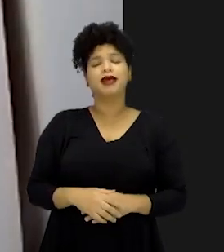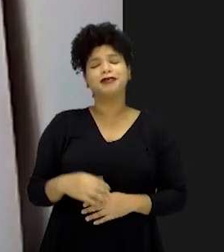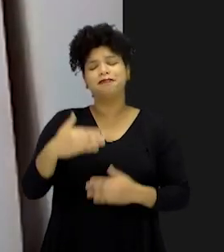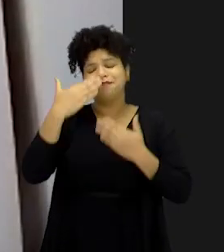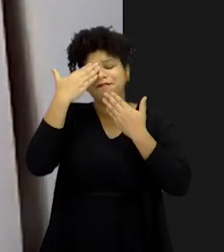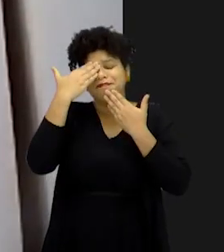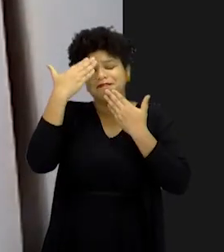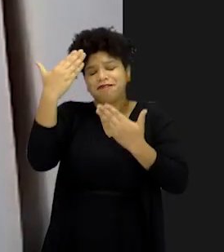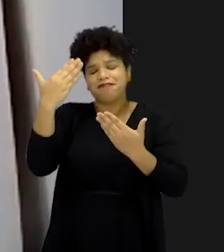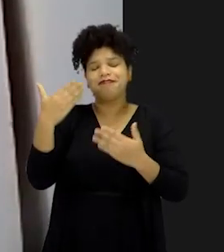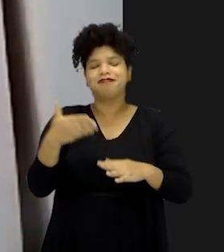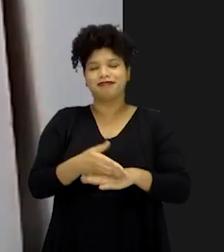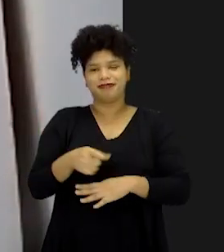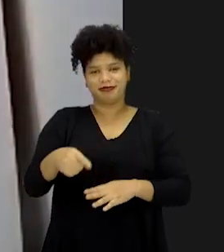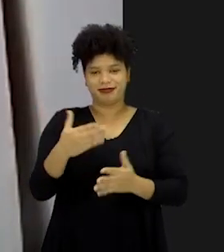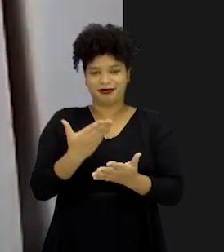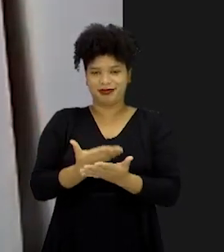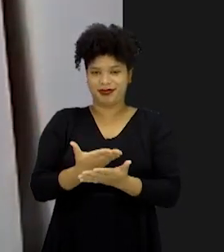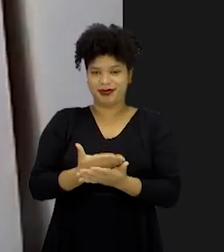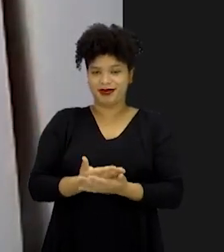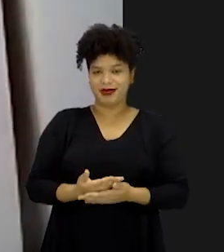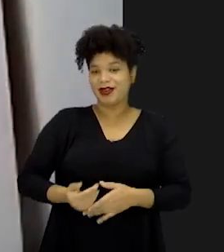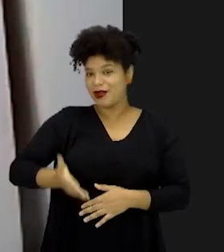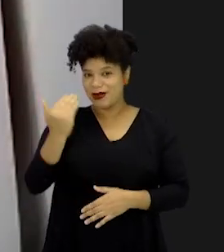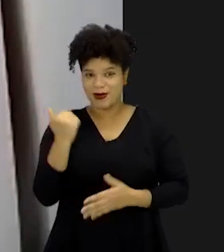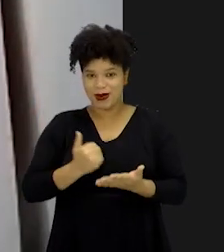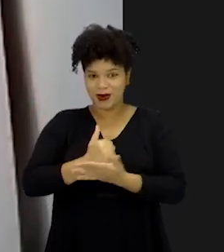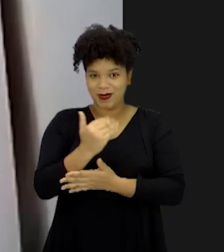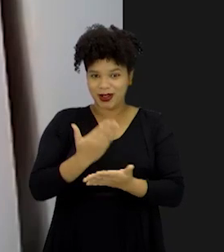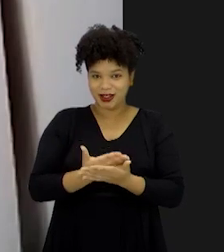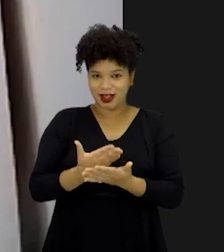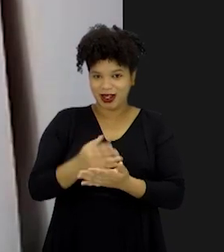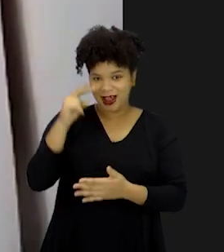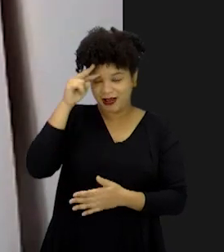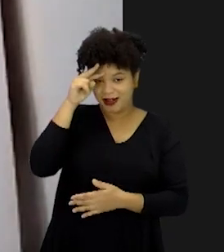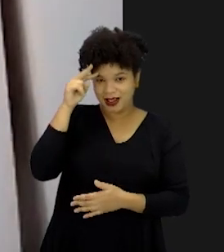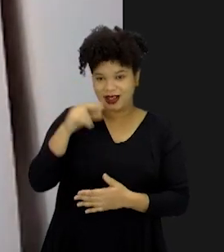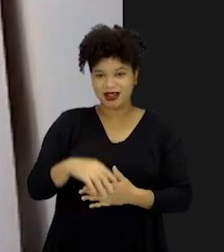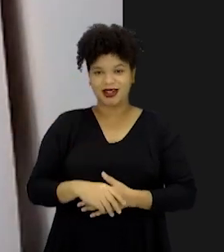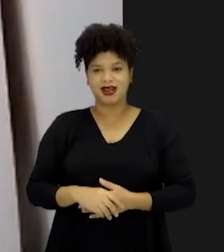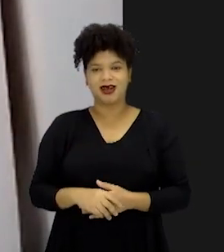por estar participando dessa aula. Bom, agora bora começar a aula, Vicky?